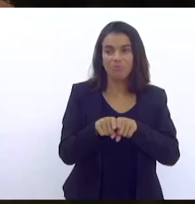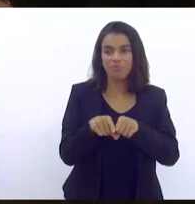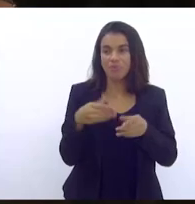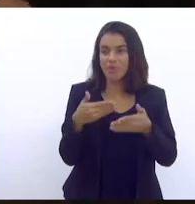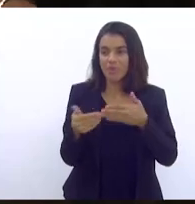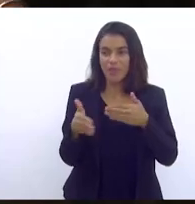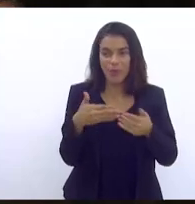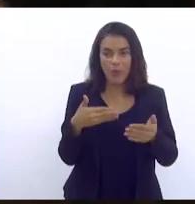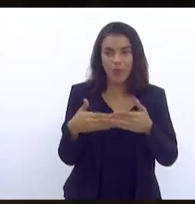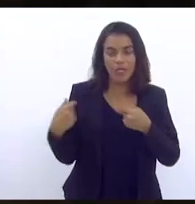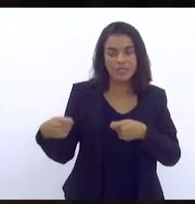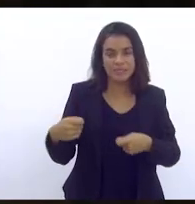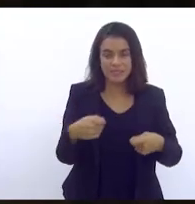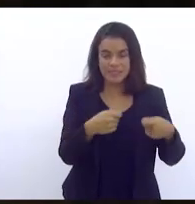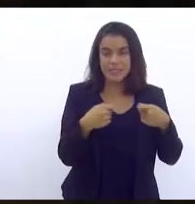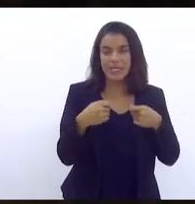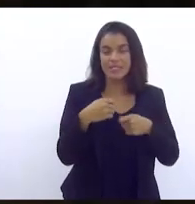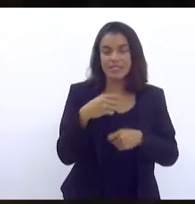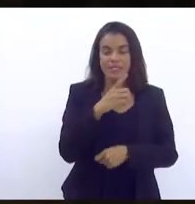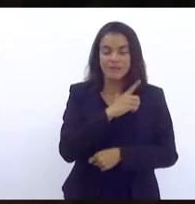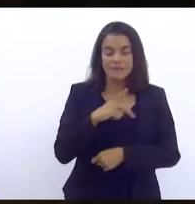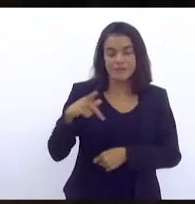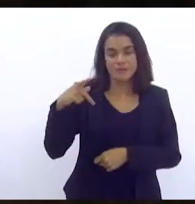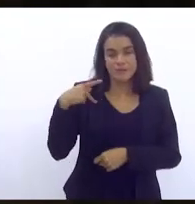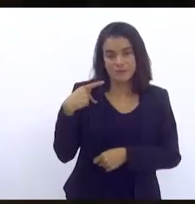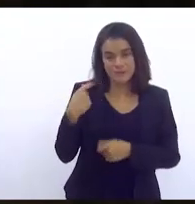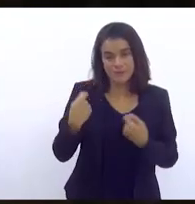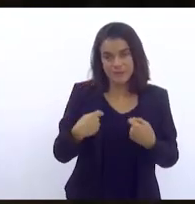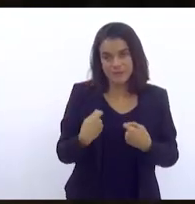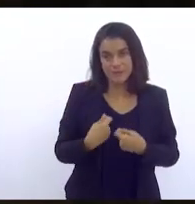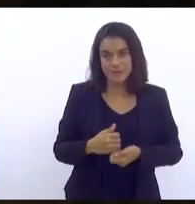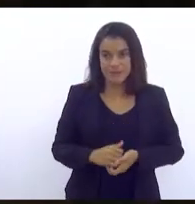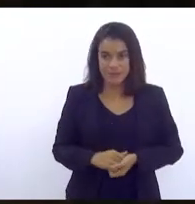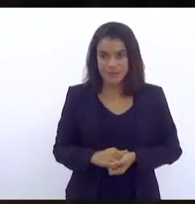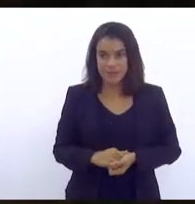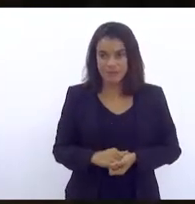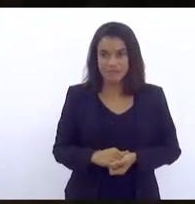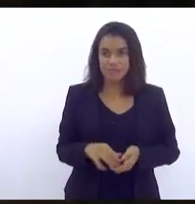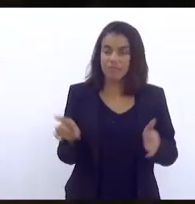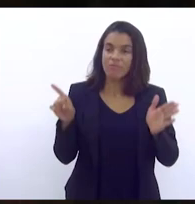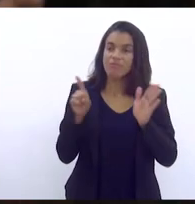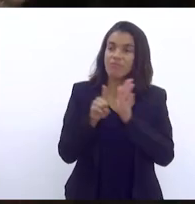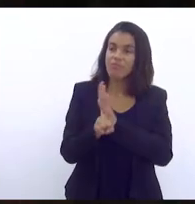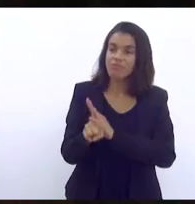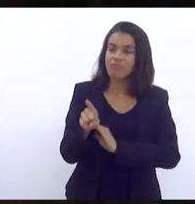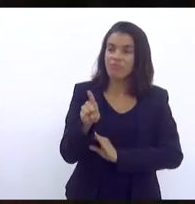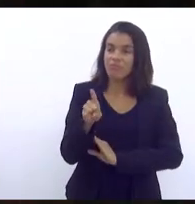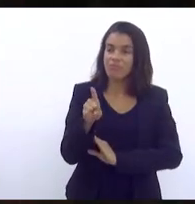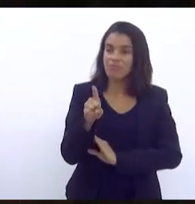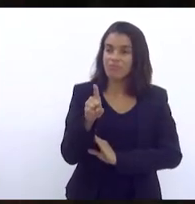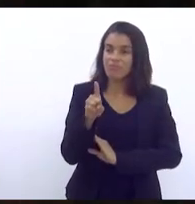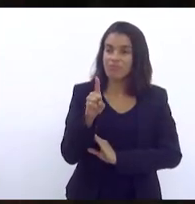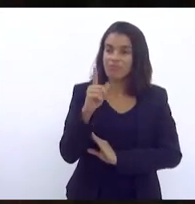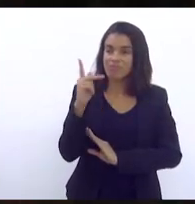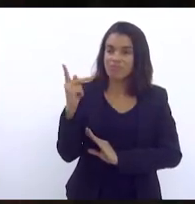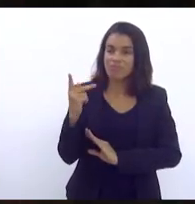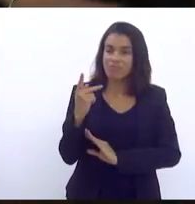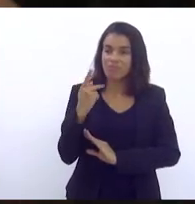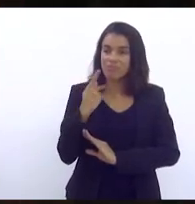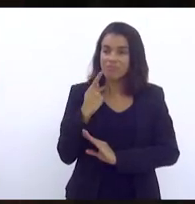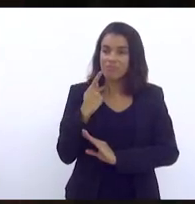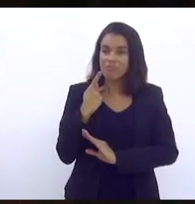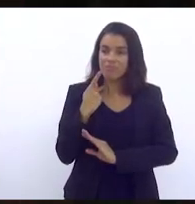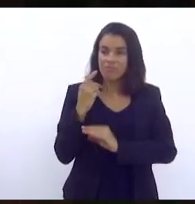encaminhamento que a Defensoria Pública venha fazer sobre o tema eh pergunto o procurador só um momento Teresa pergunta ao